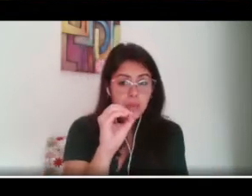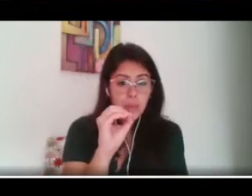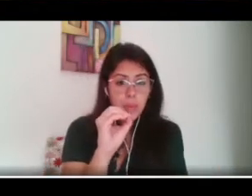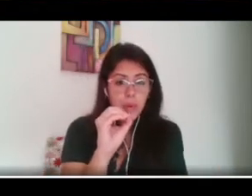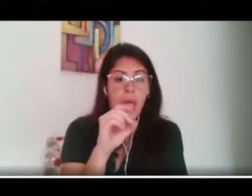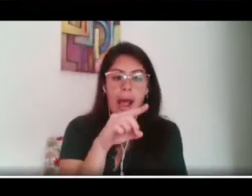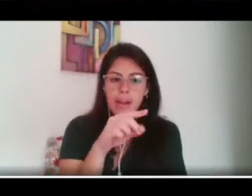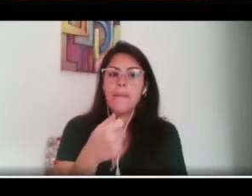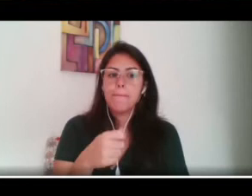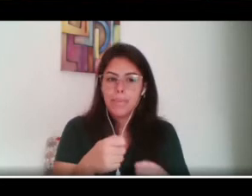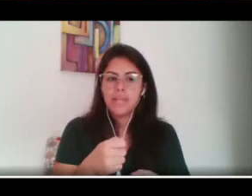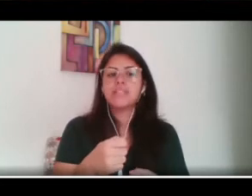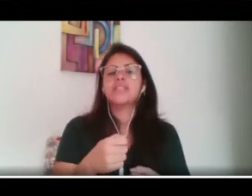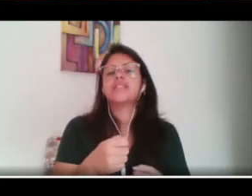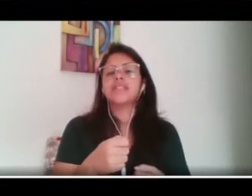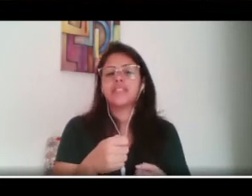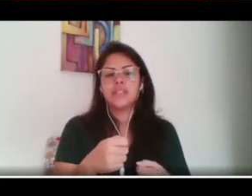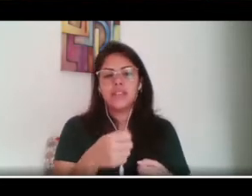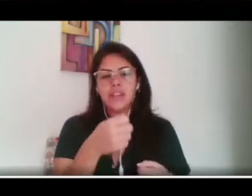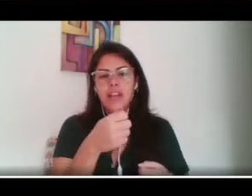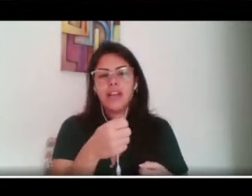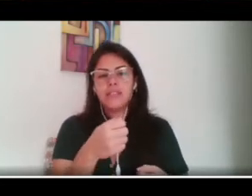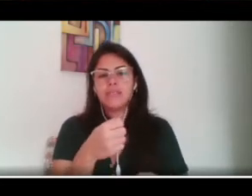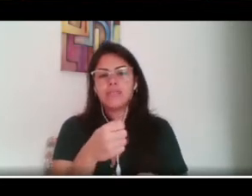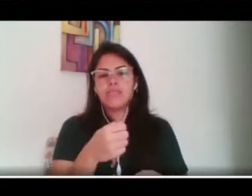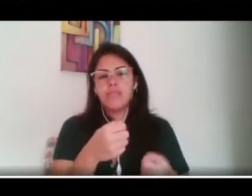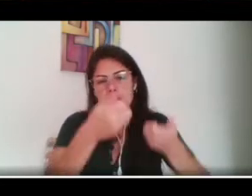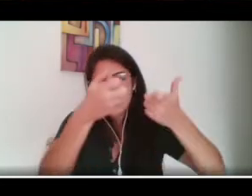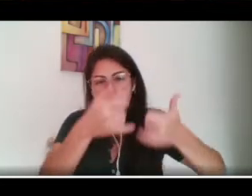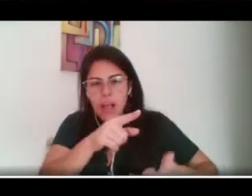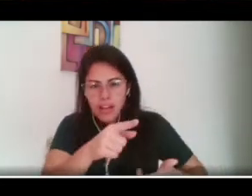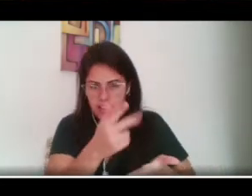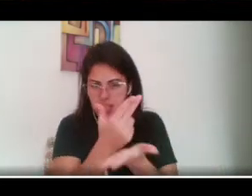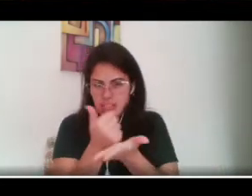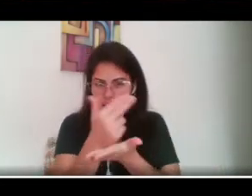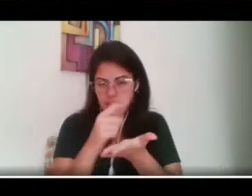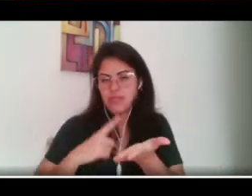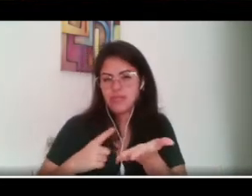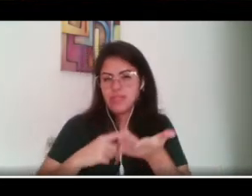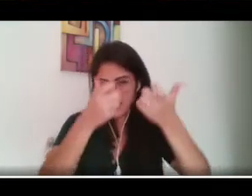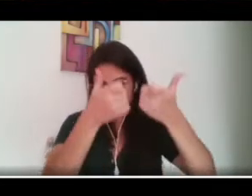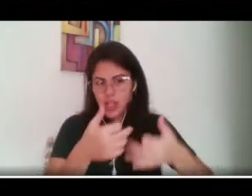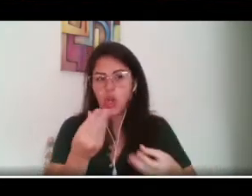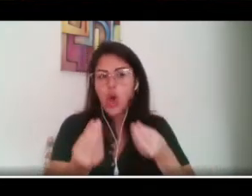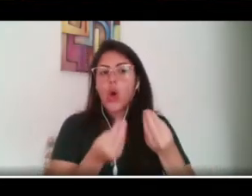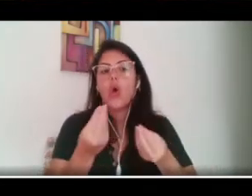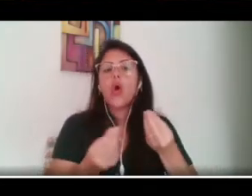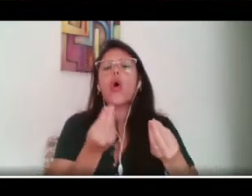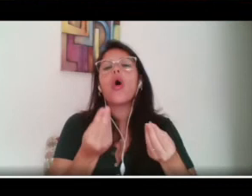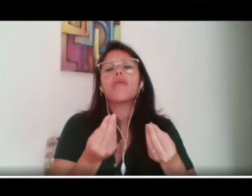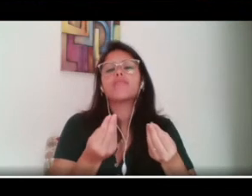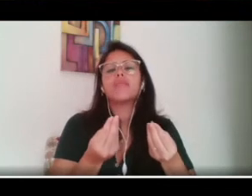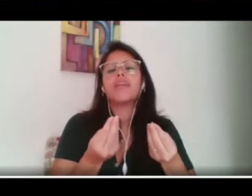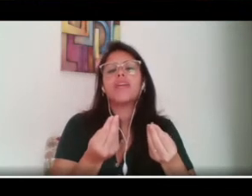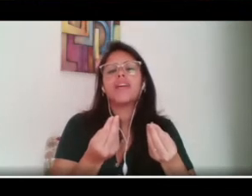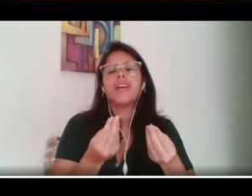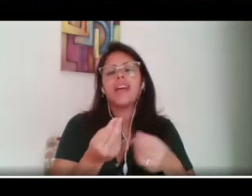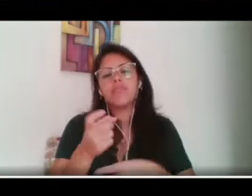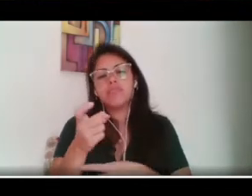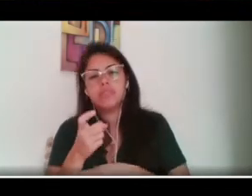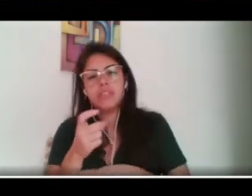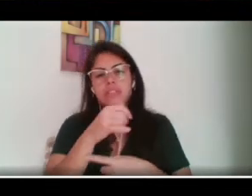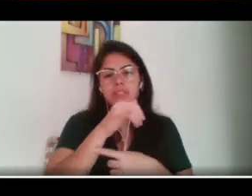num v0x e num v0y, né? Então, ao longo de x, o que eu tenho? Eu